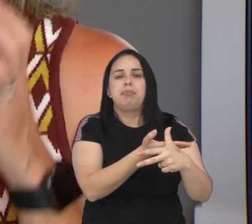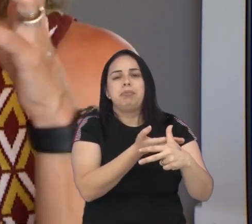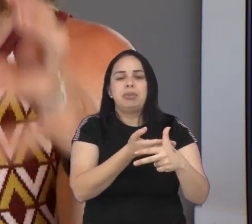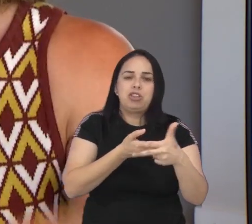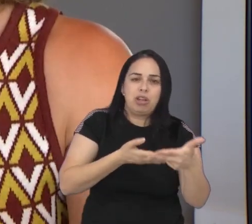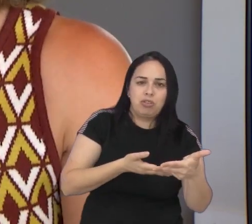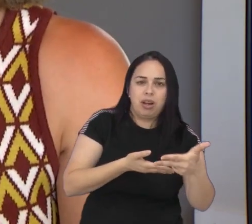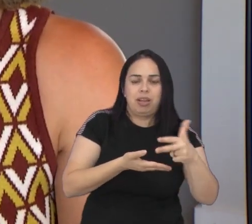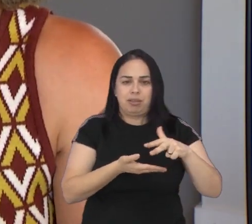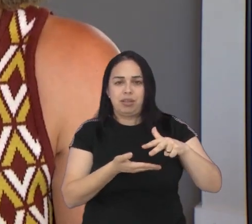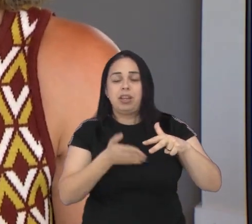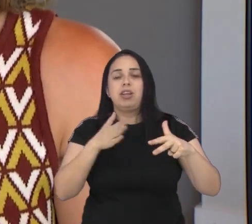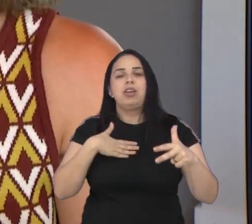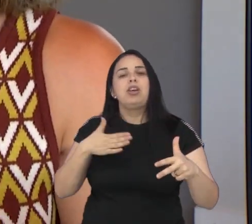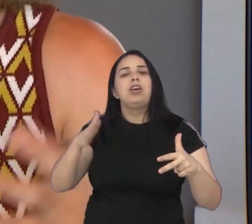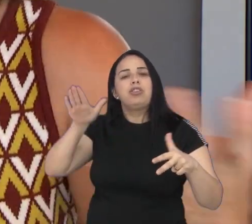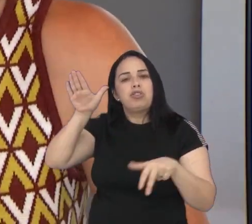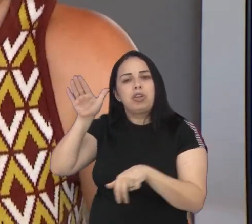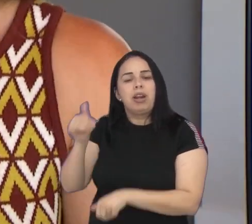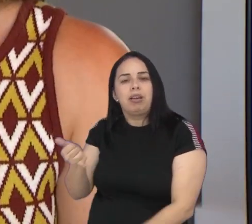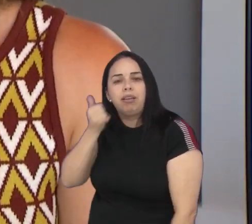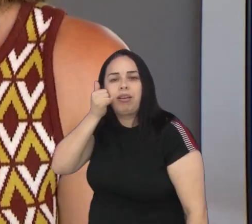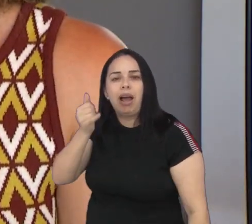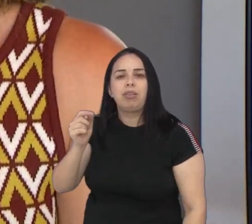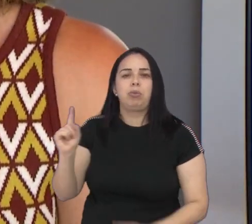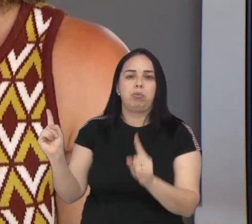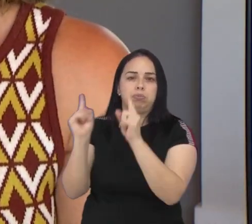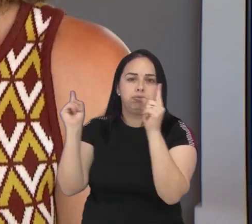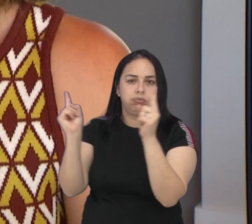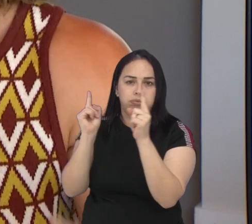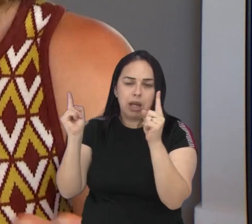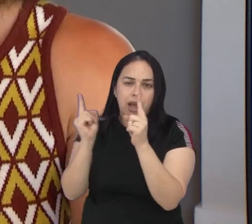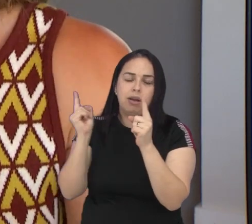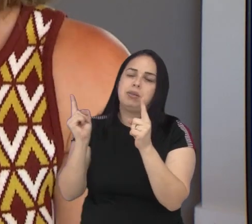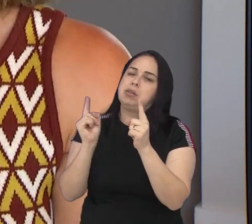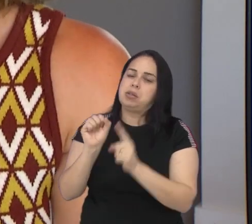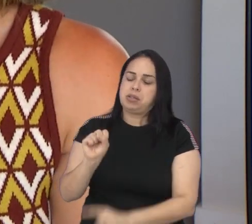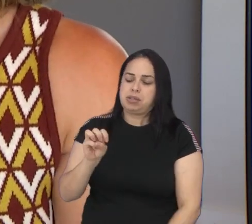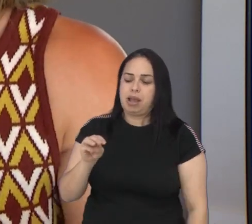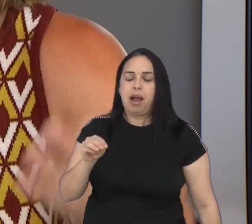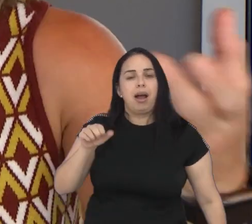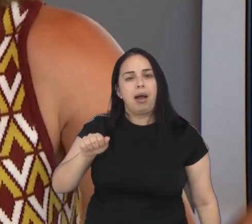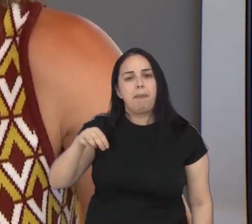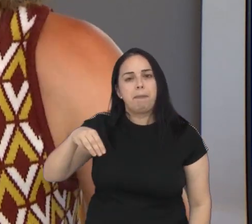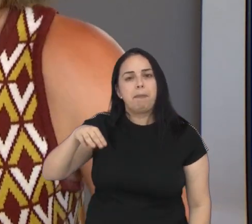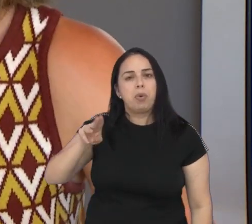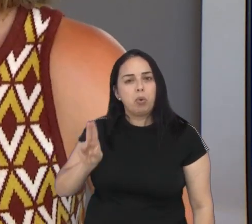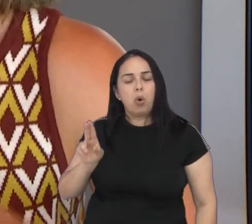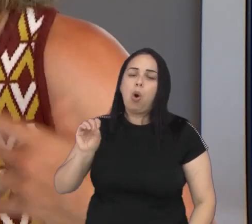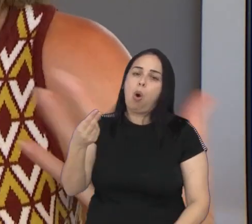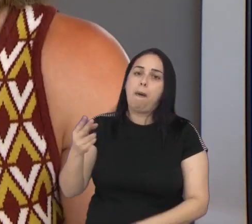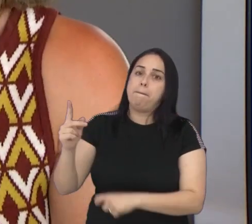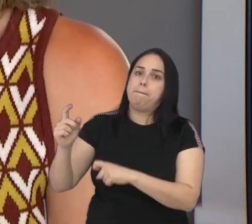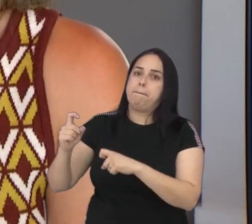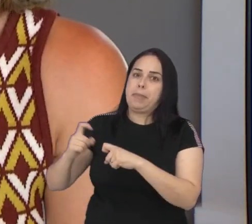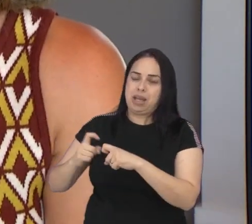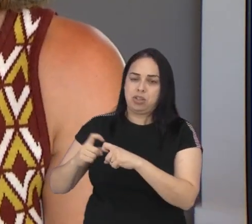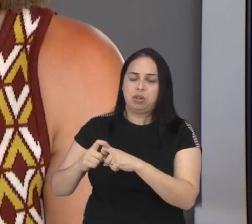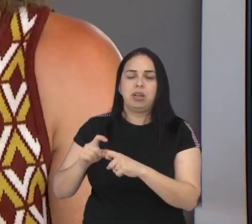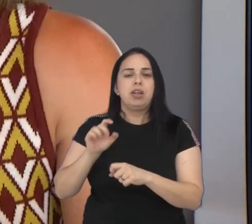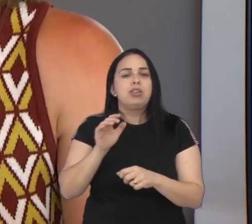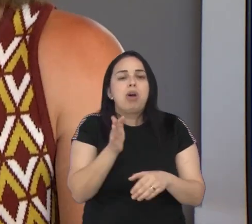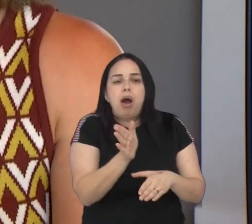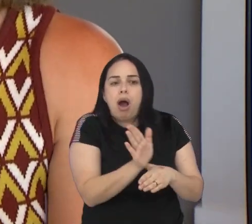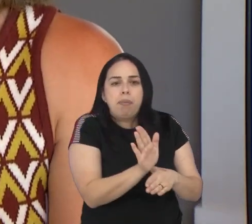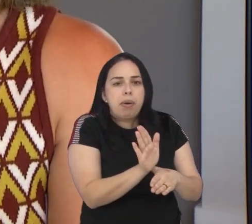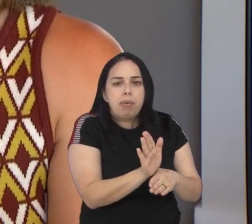deixar de lado para não engolir saliva, chamar um serviço de atendimento especializado, seja o SAMU, seja o médico, dependendo de onde você